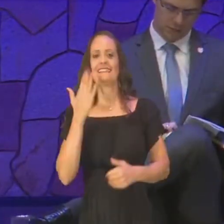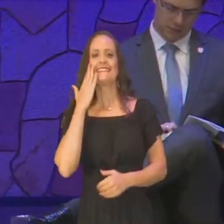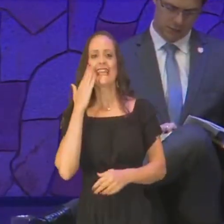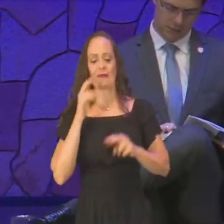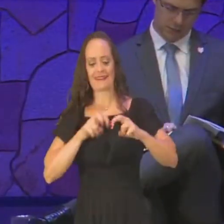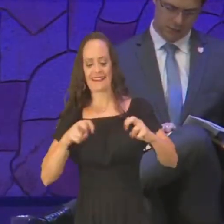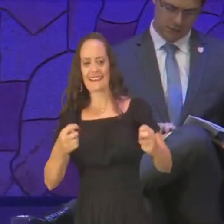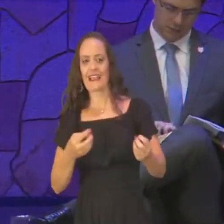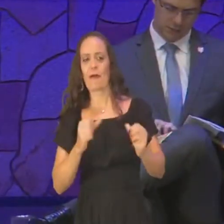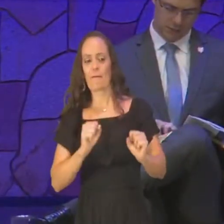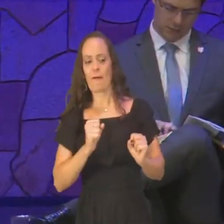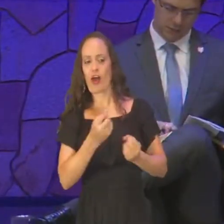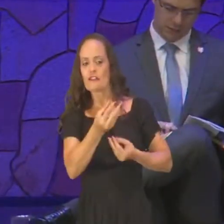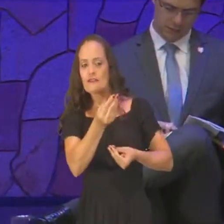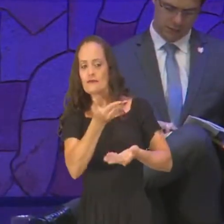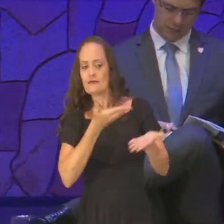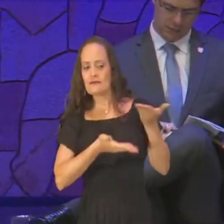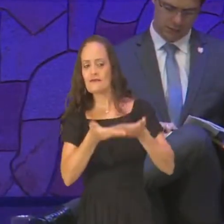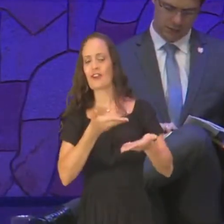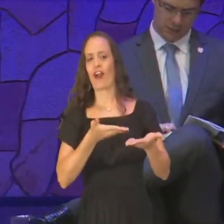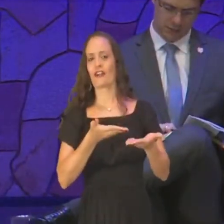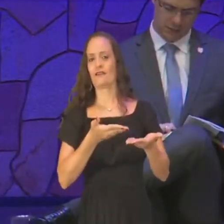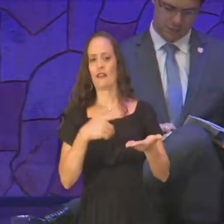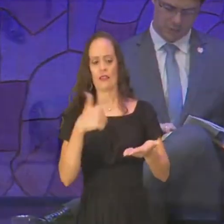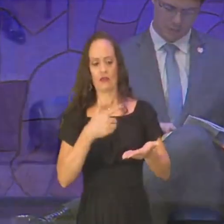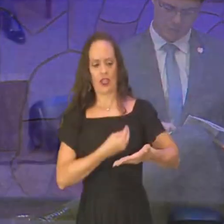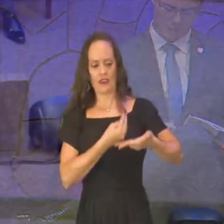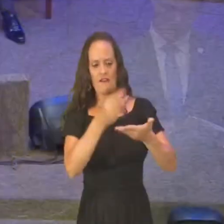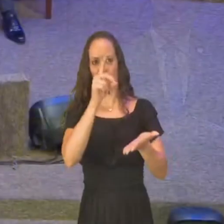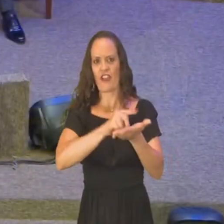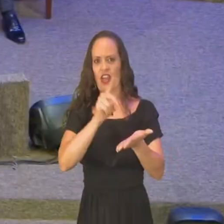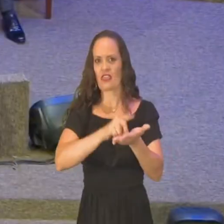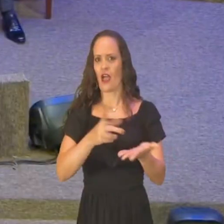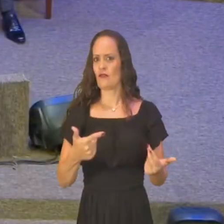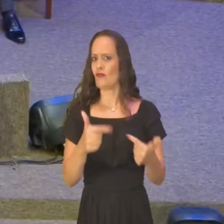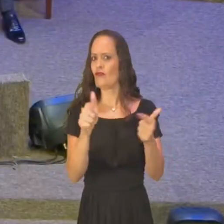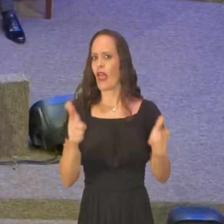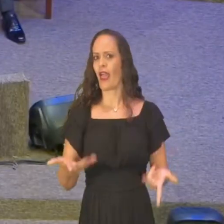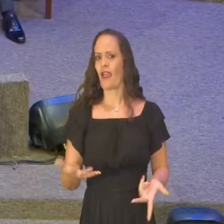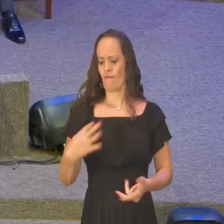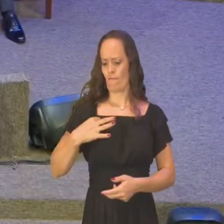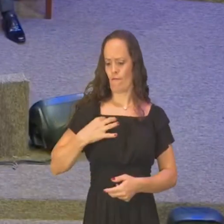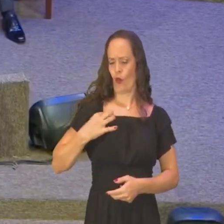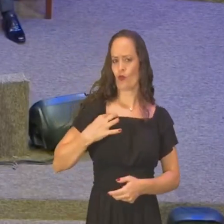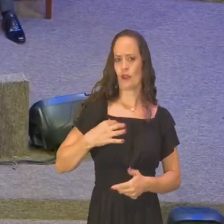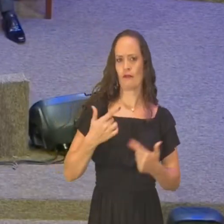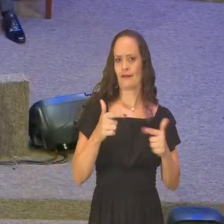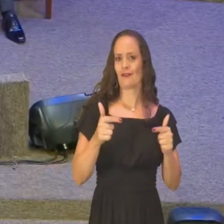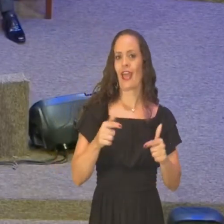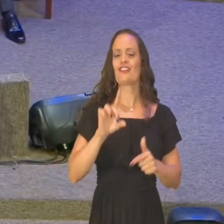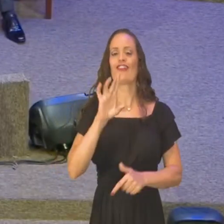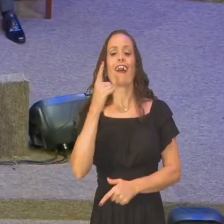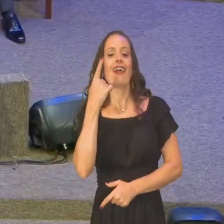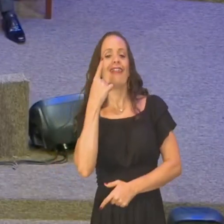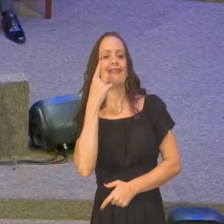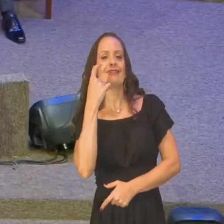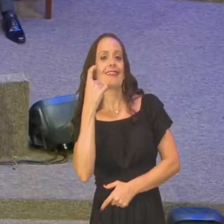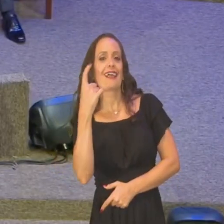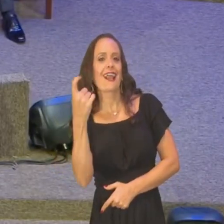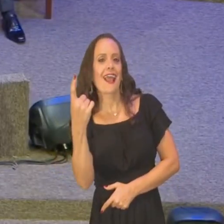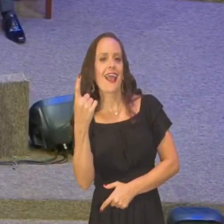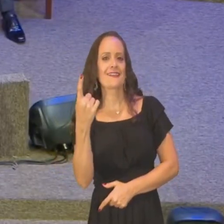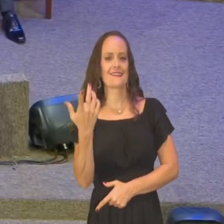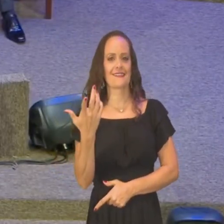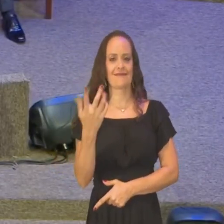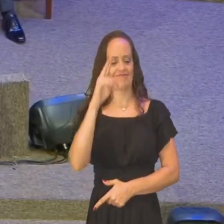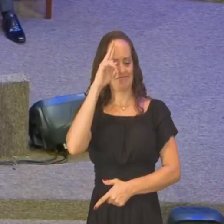benefício. Não existe uma entrega verdadeira, não existe uma entrega voluntária, é uma aproximação por interesse. Os filhos